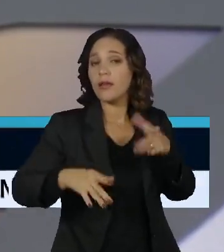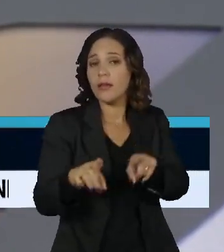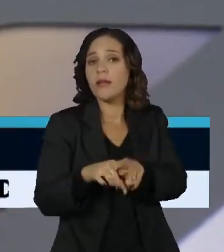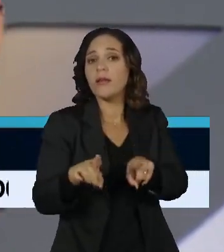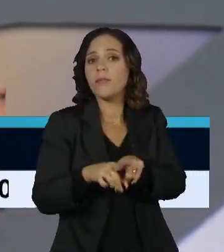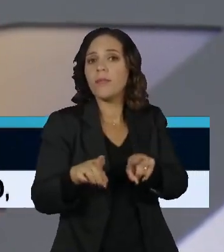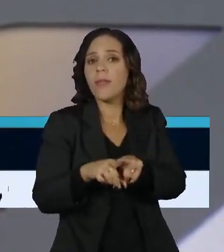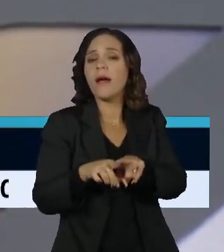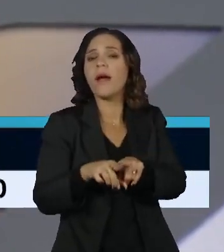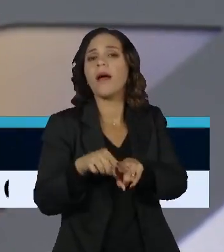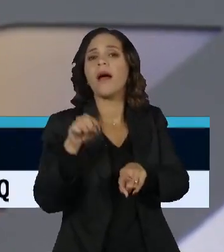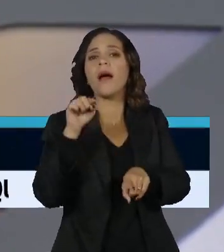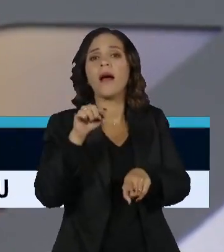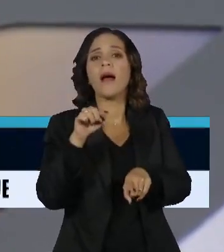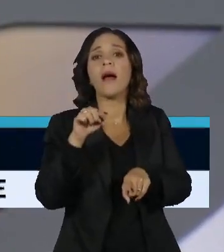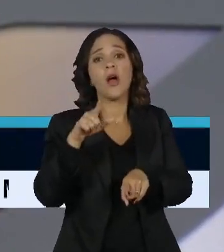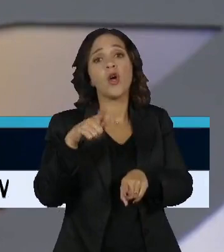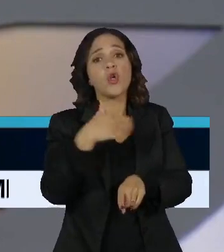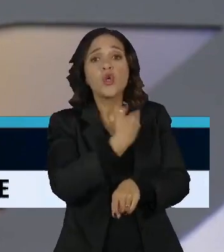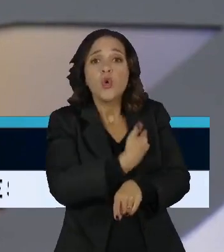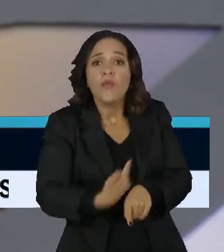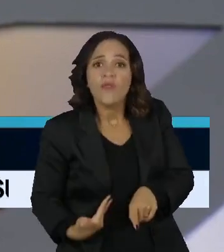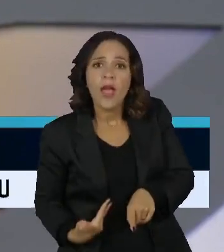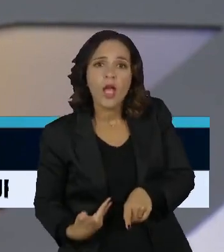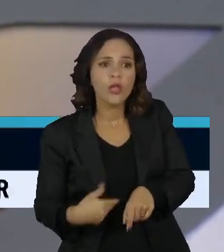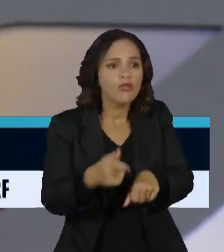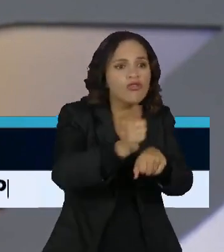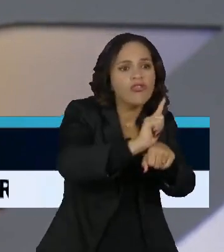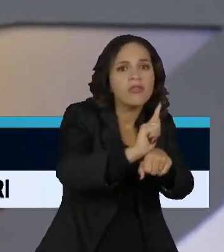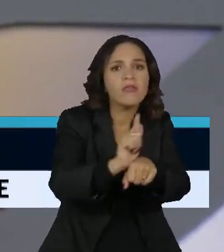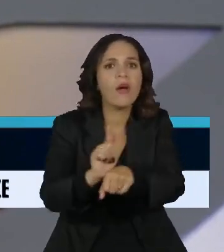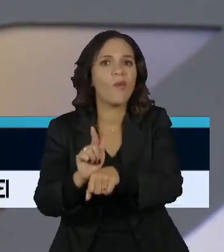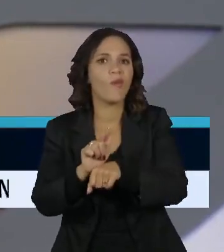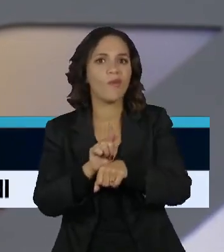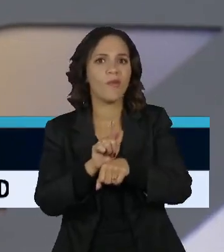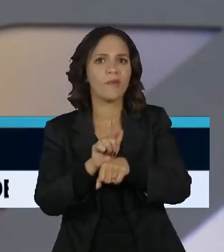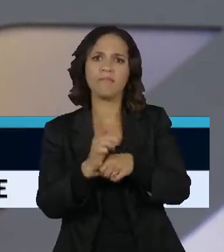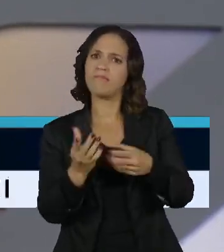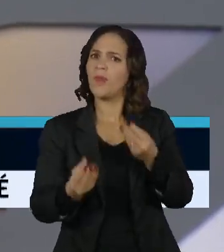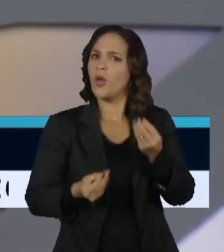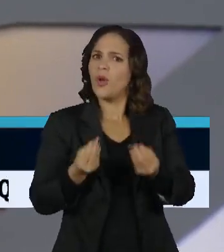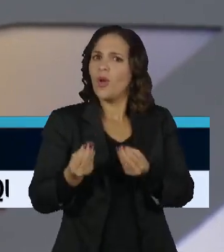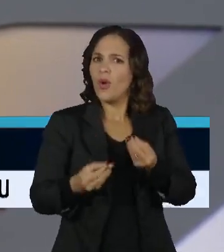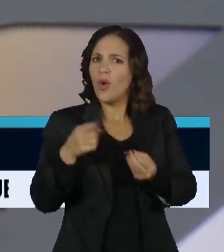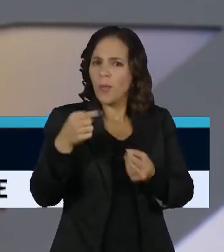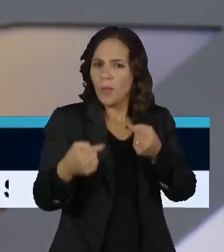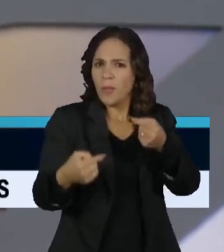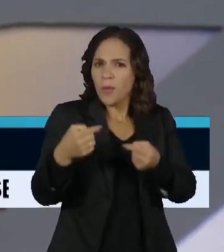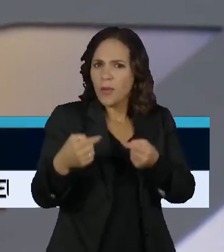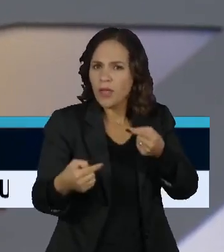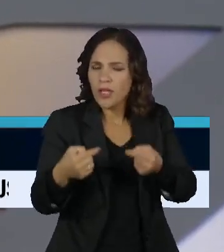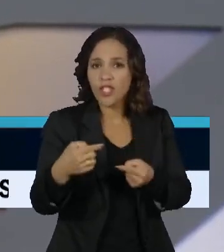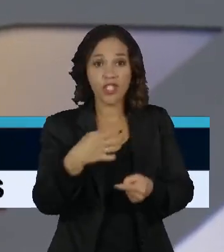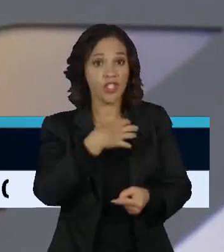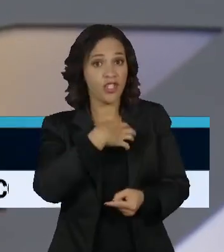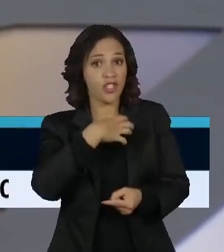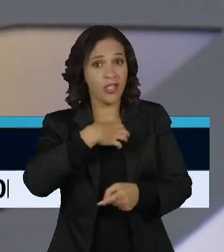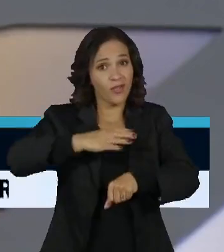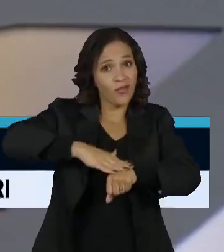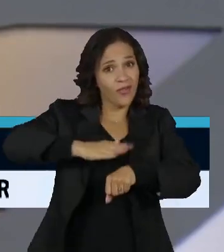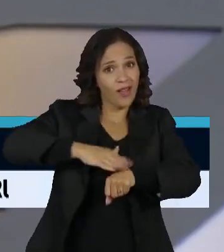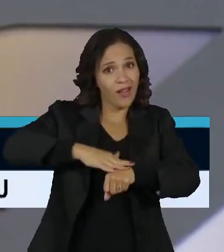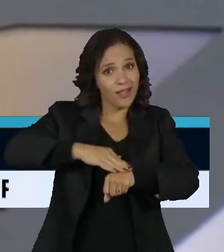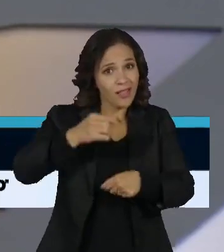a própria governabilidade. Até que ponto essa política, essa forma de